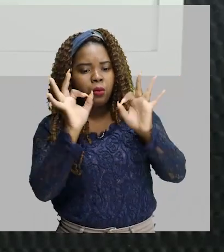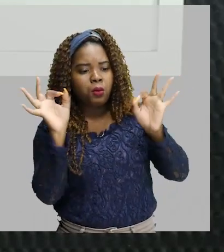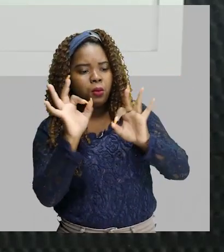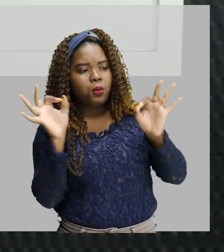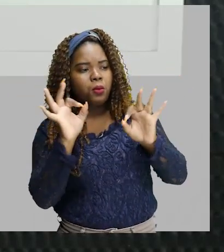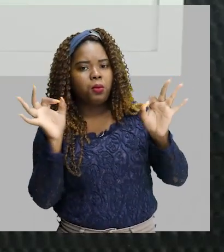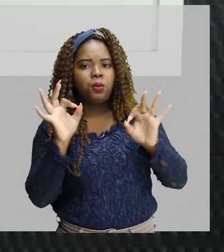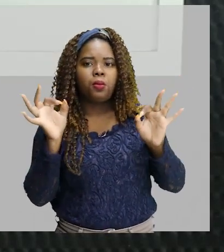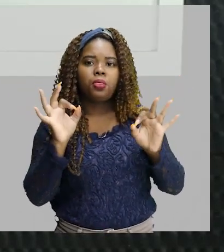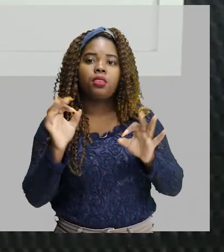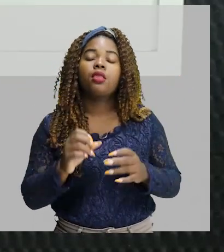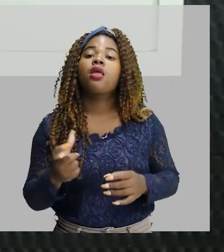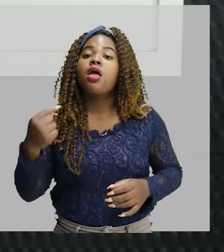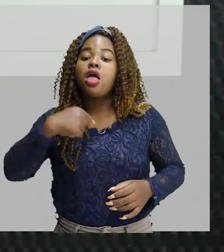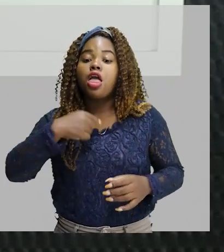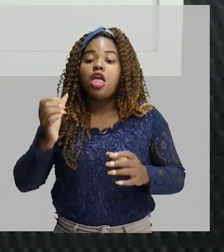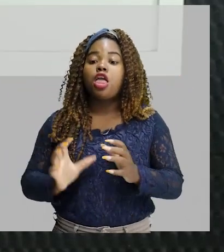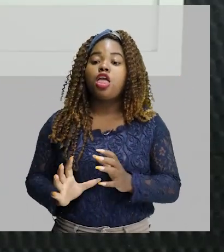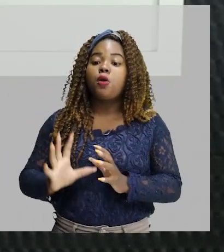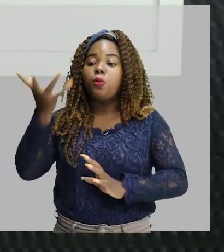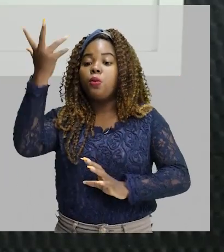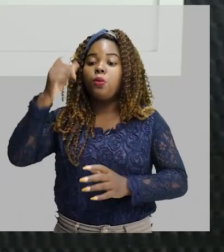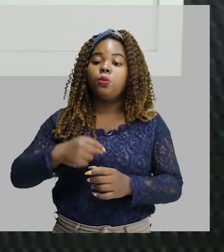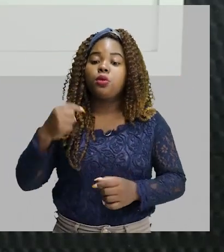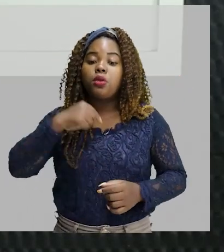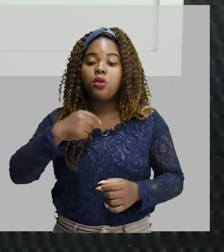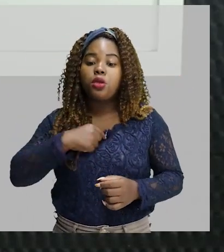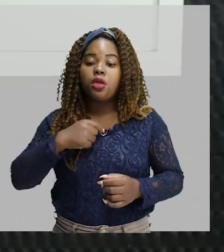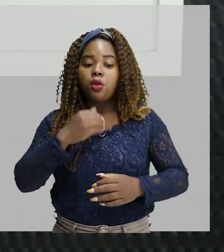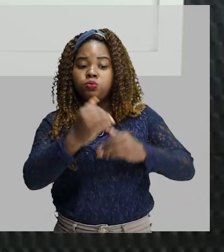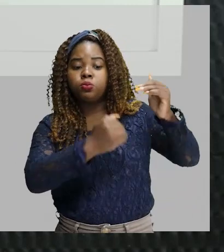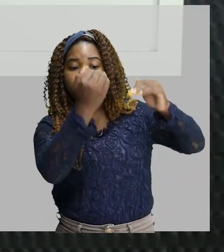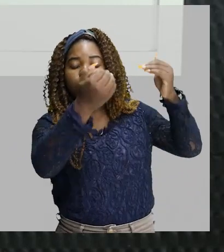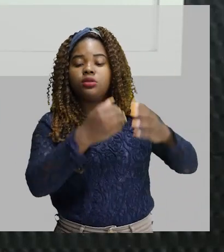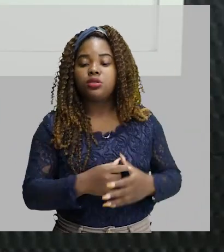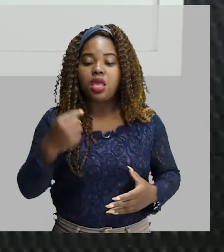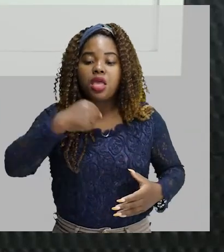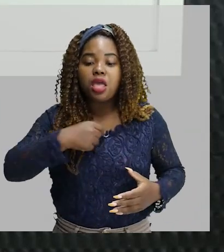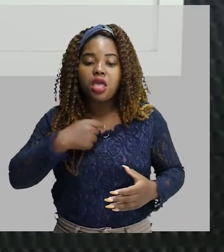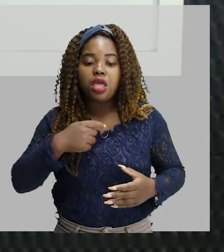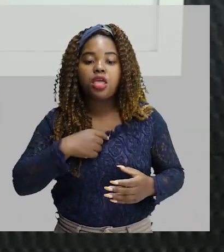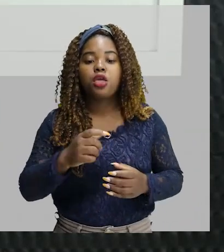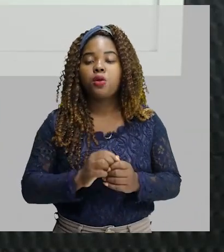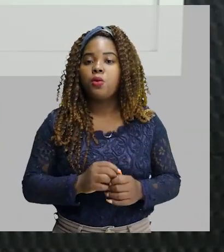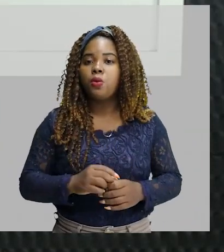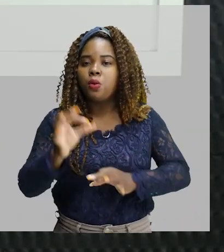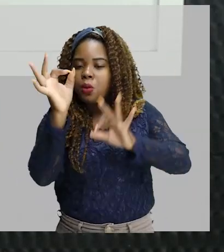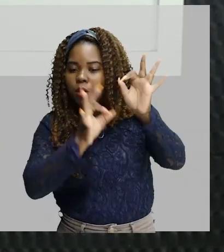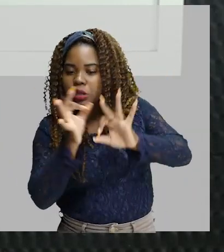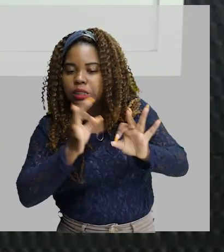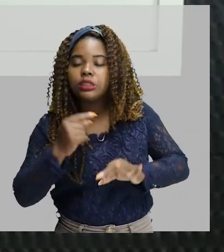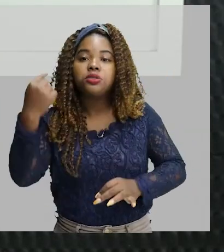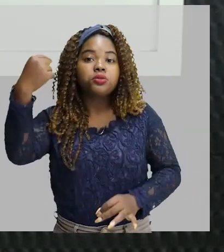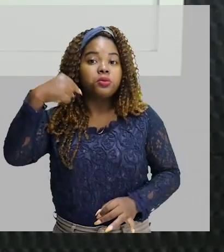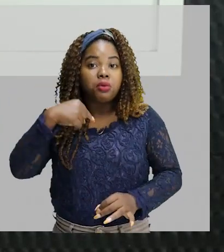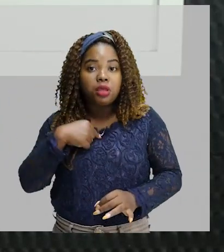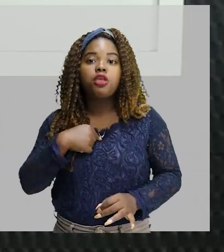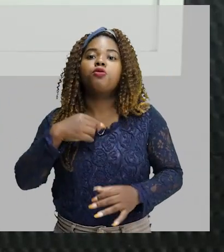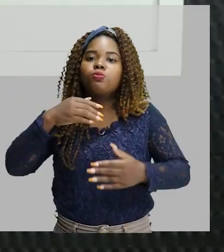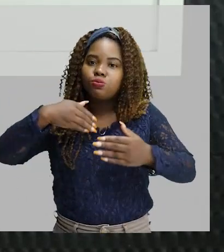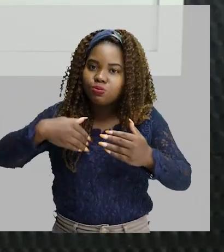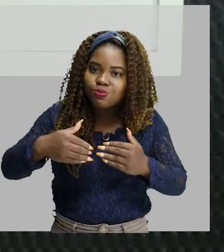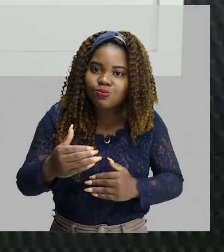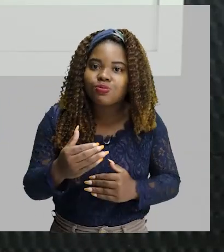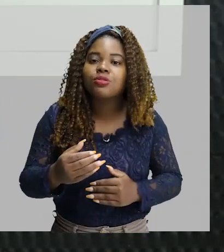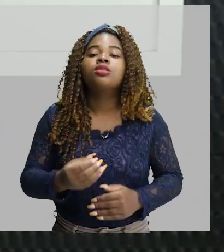determinado. Eu crio, eu determino, eu construo, eu faço, eu dou prosseguimento. A existência